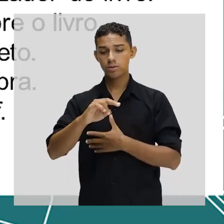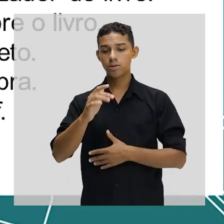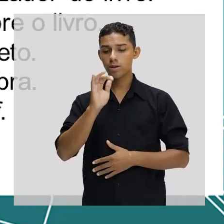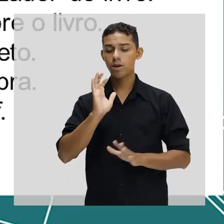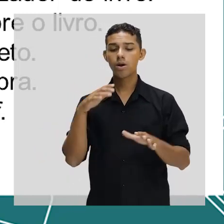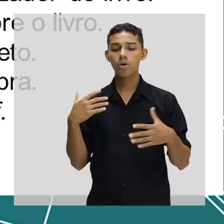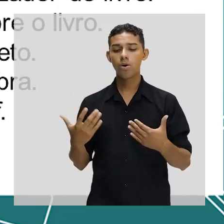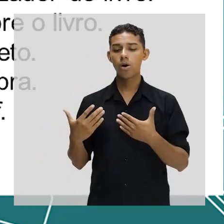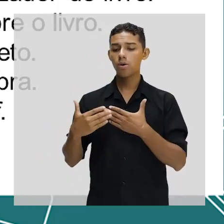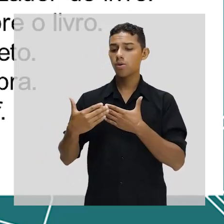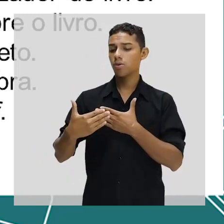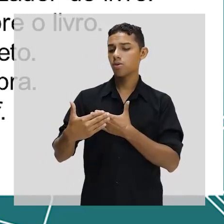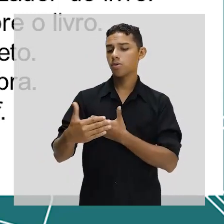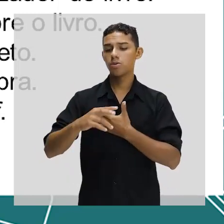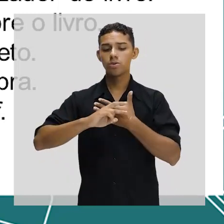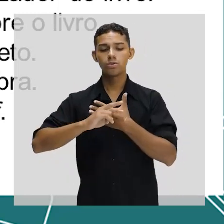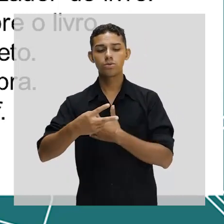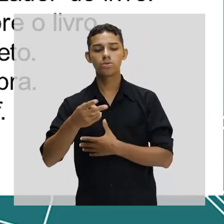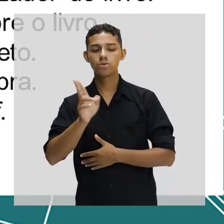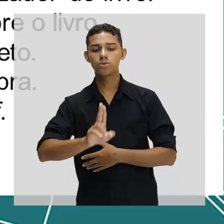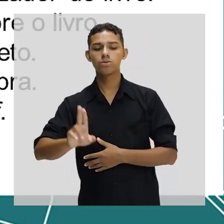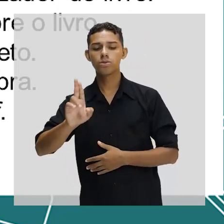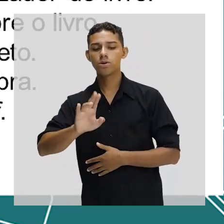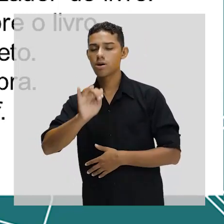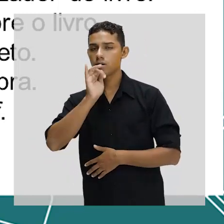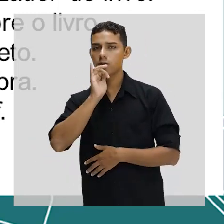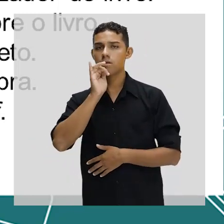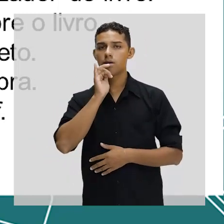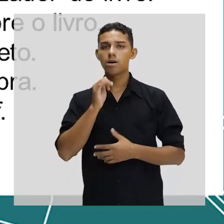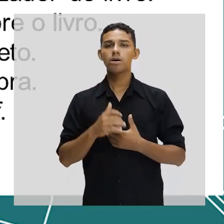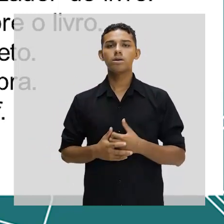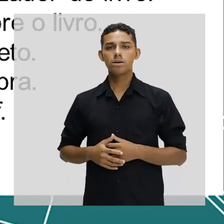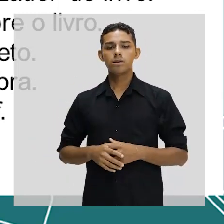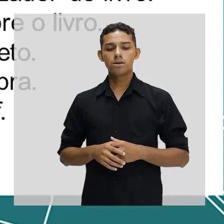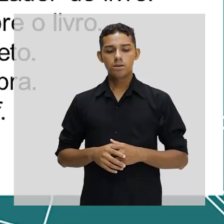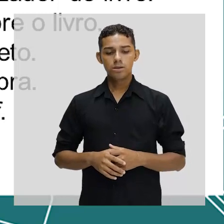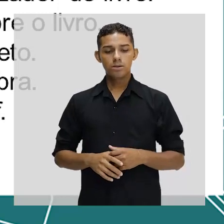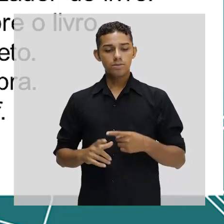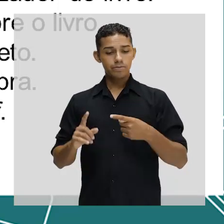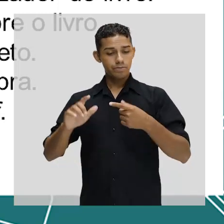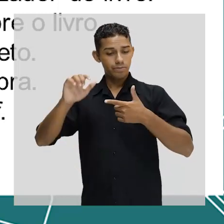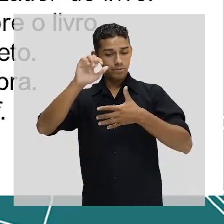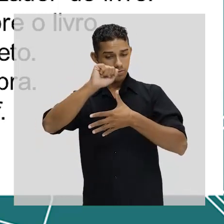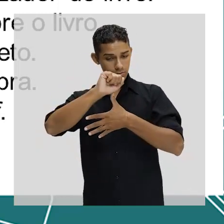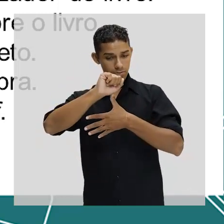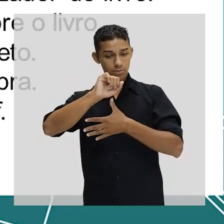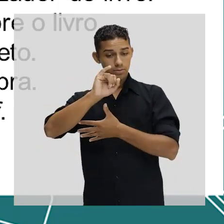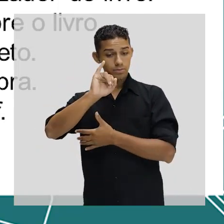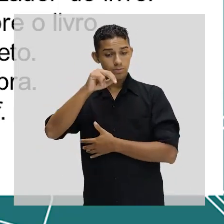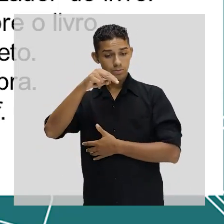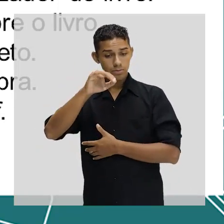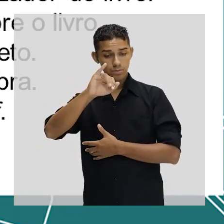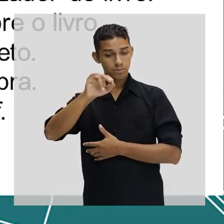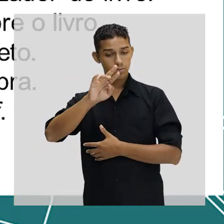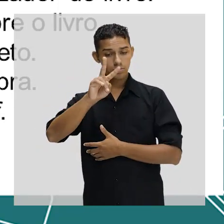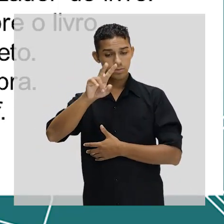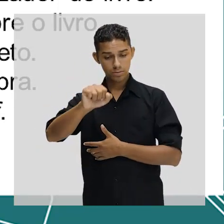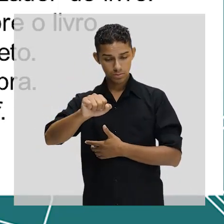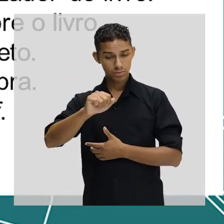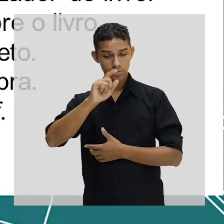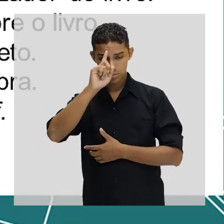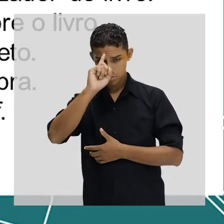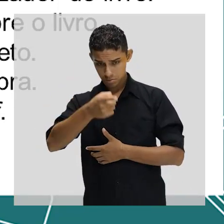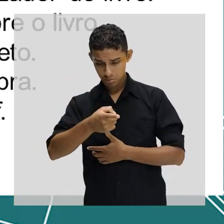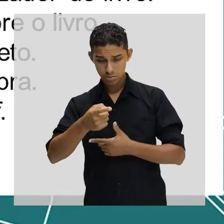a sequência que ele utilizou para compor o texto dele? Foi uma sequência, letra A, injuntiva, sugerida